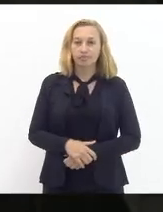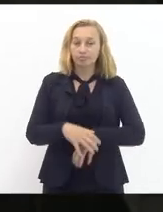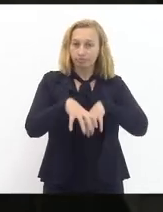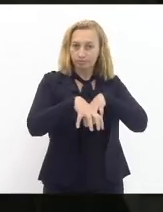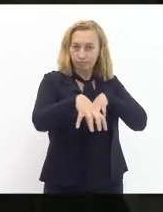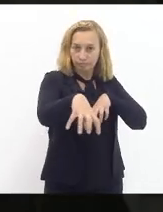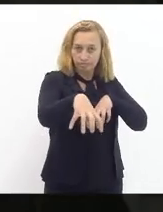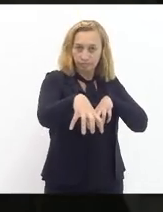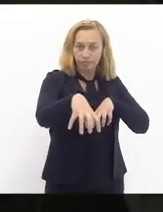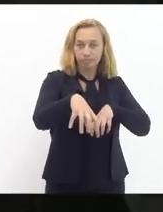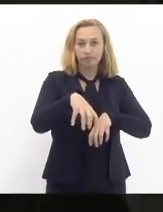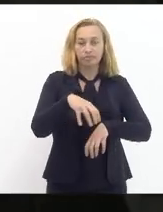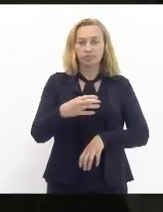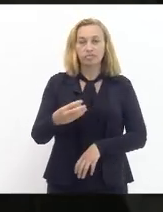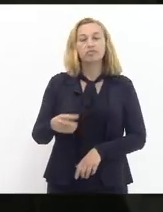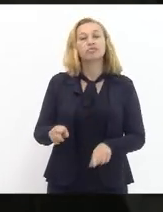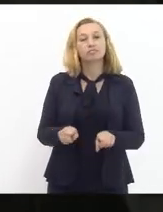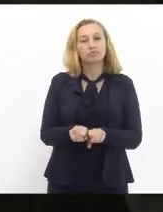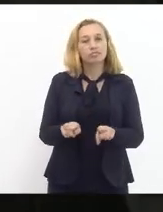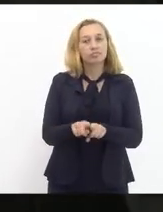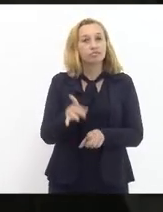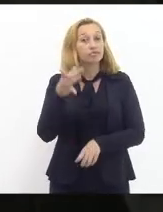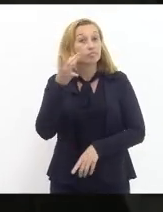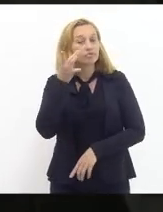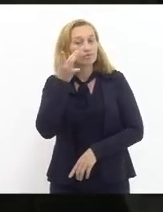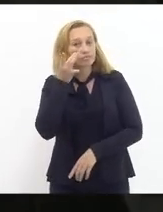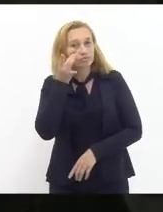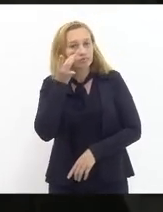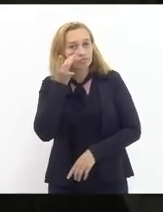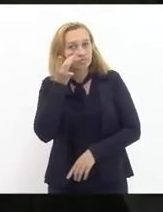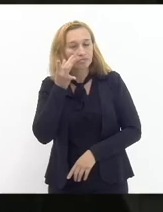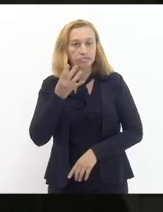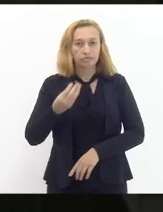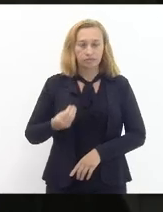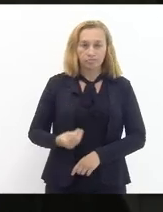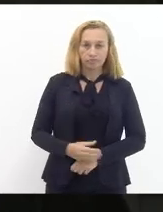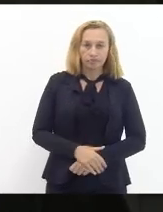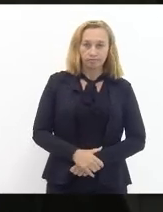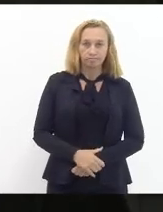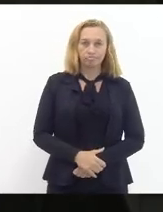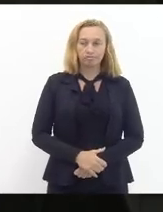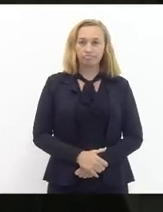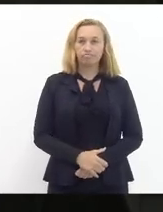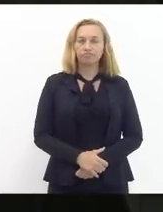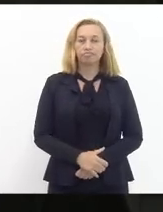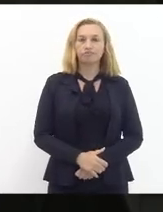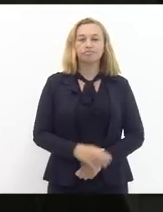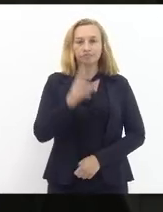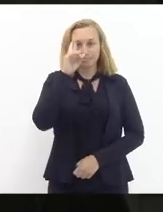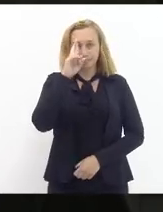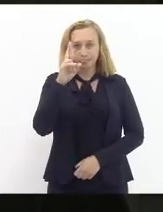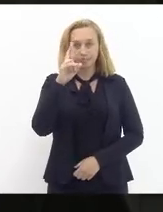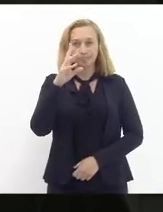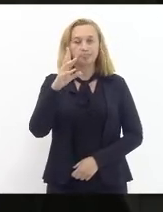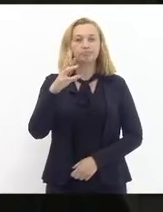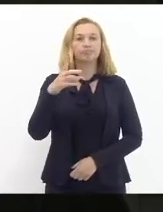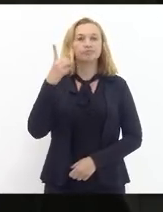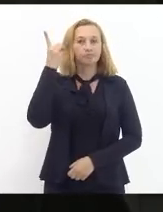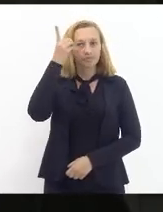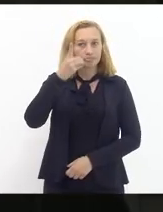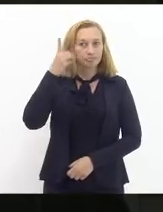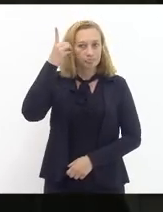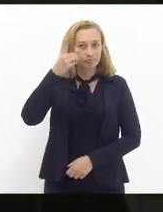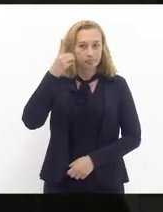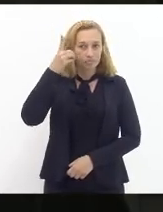forma presencial ou remota, senhor deputado